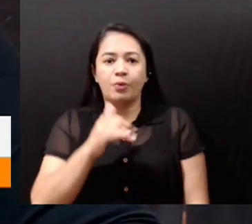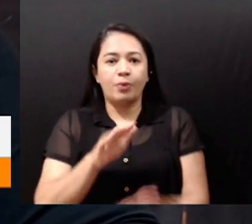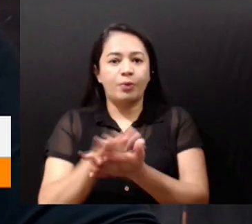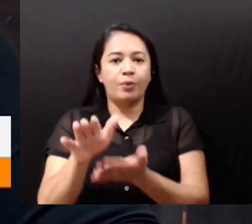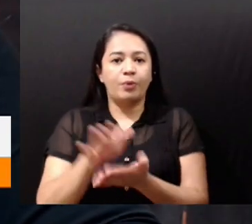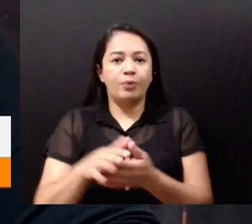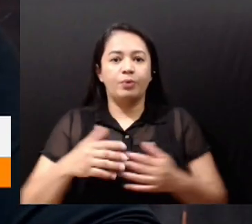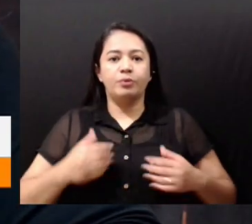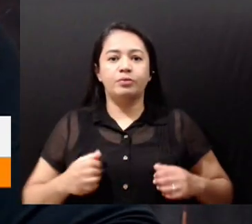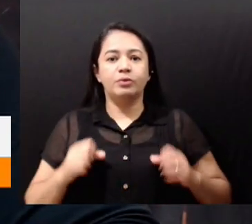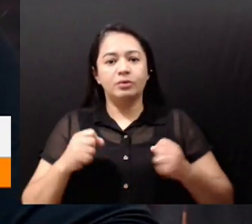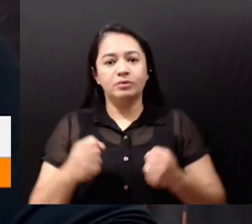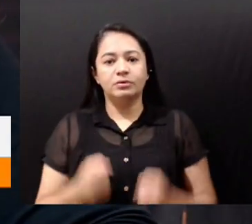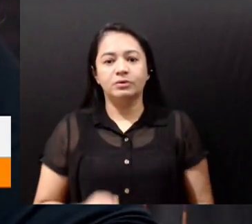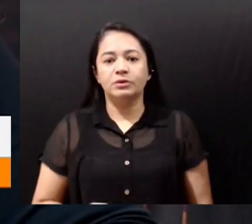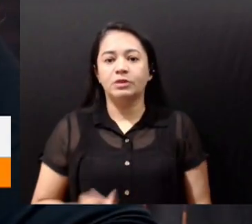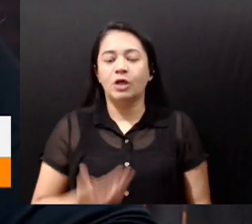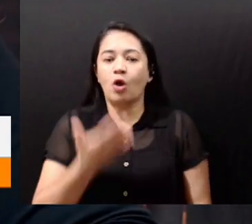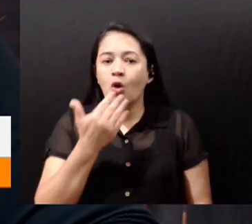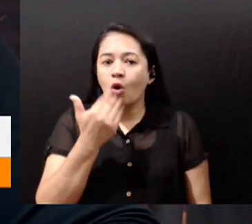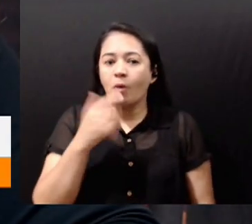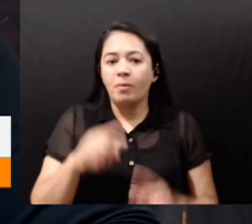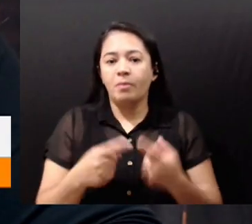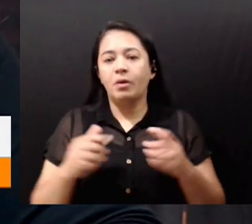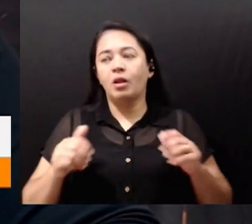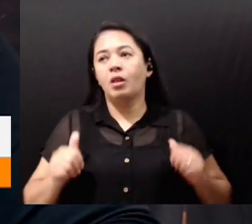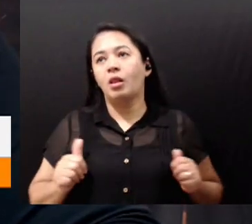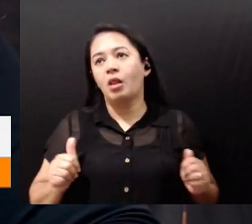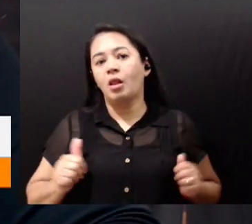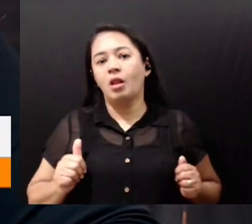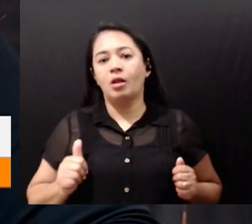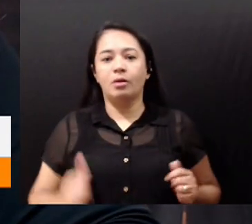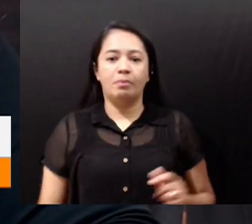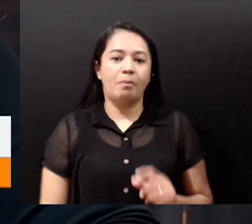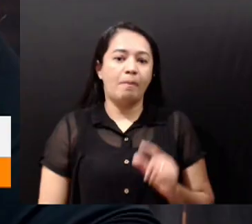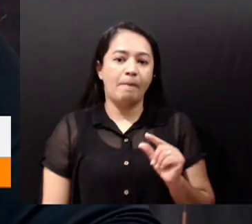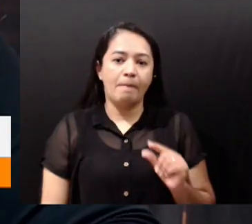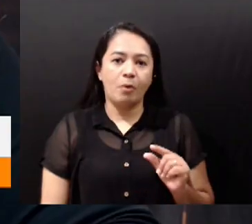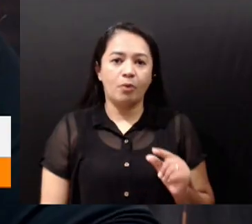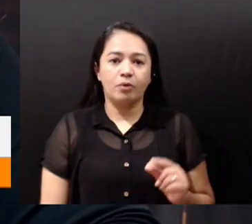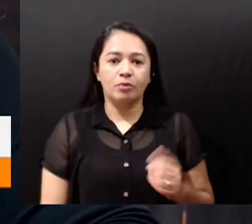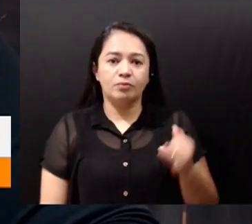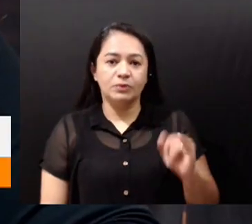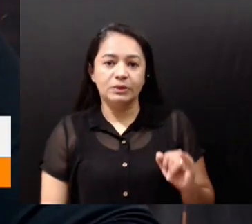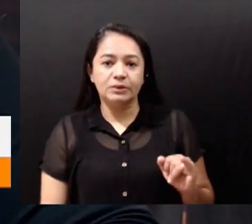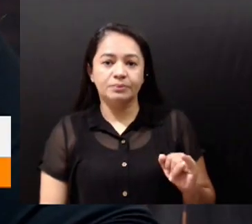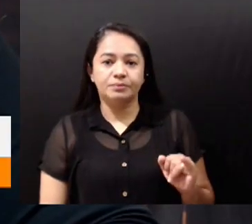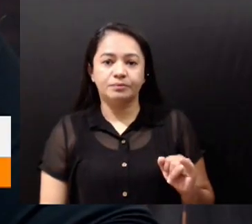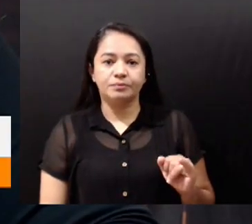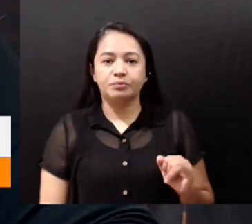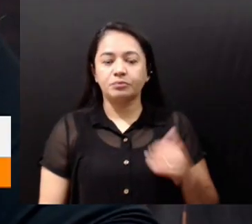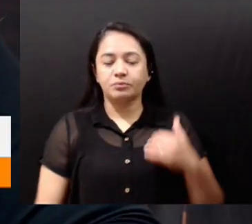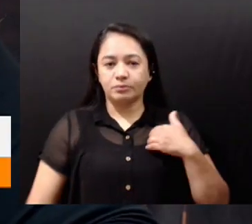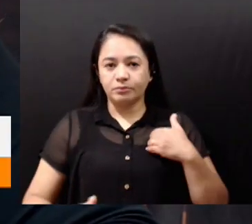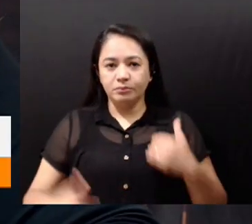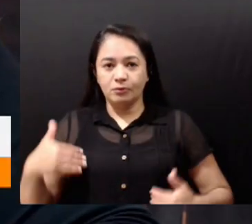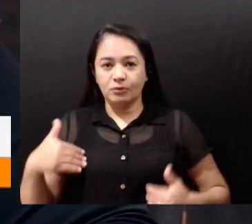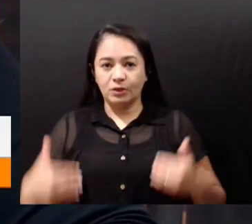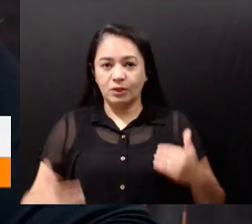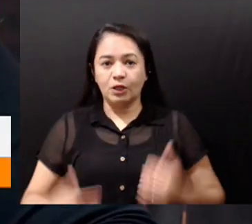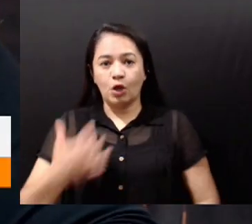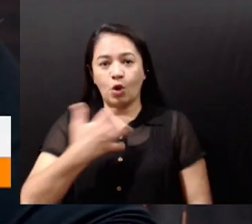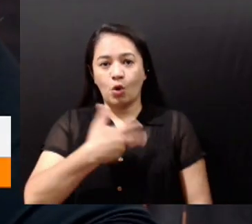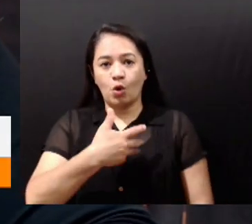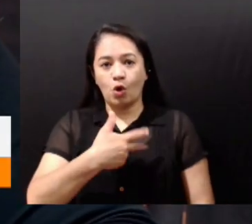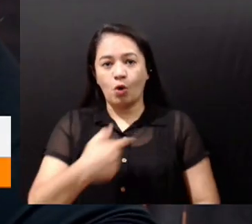mais caloria e está gastando menos. Então, se for uma questão de corpo, uma questão comportamental, você vai